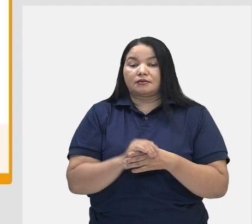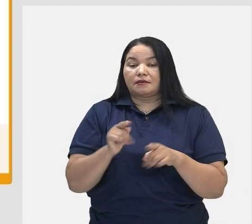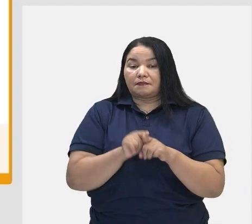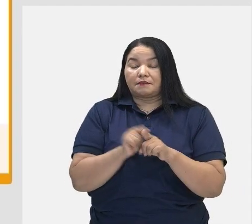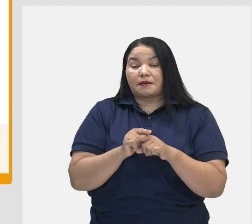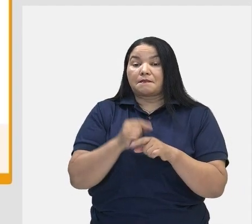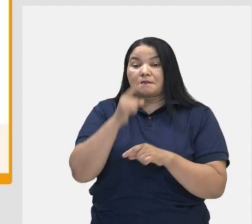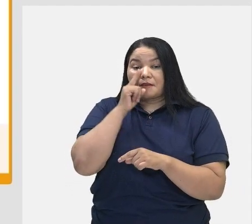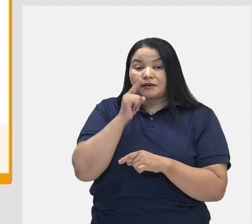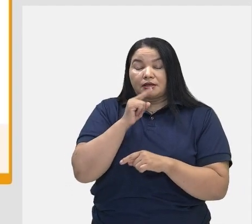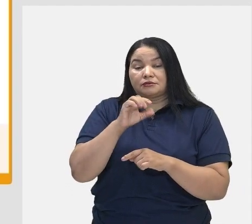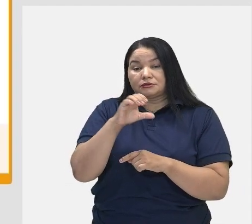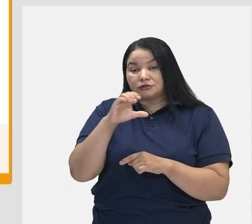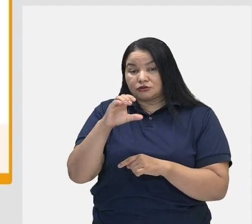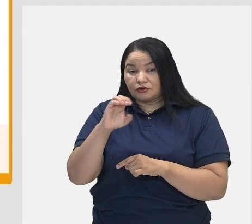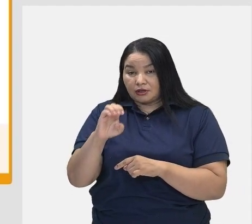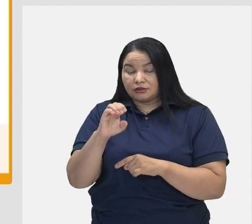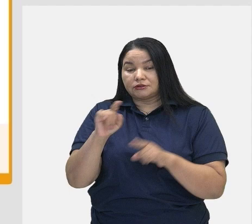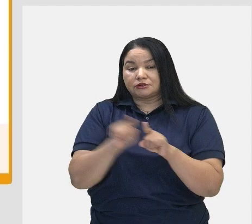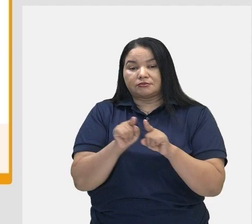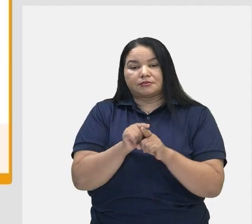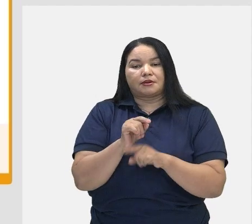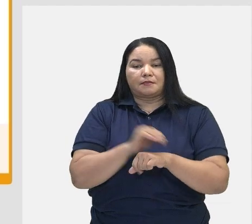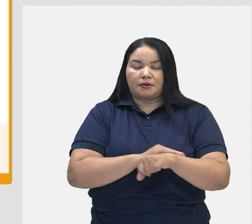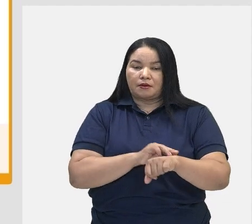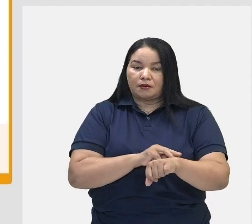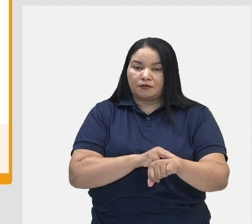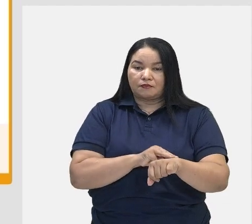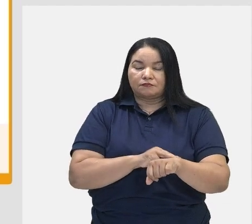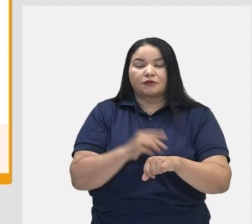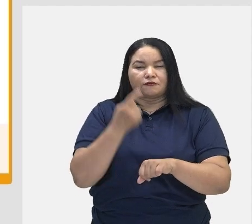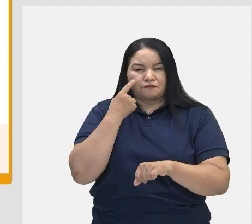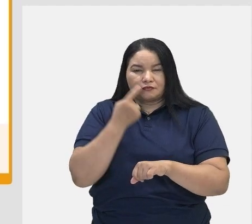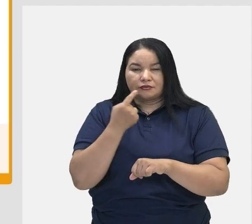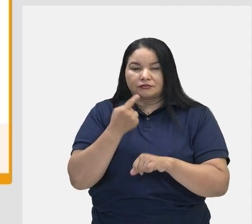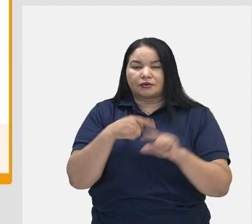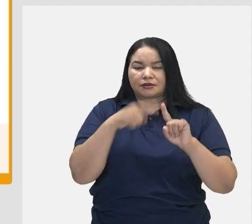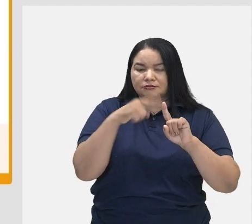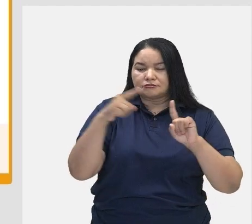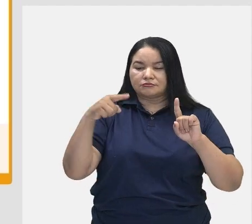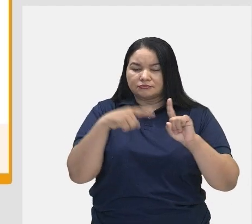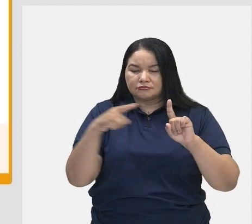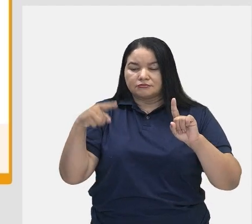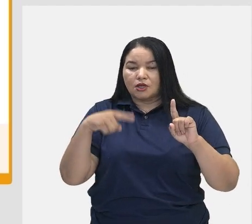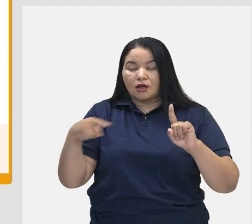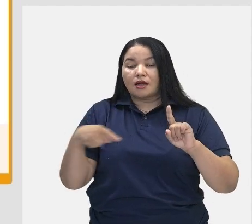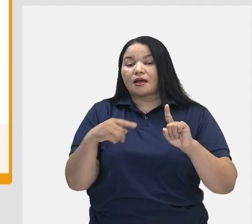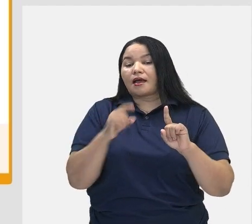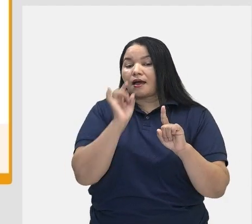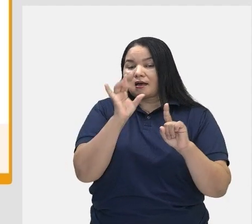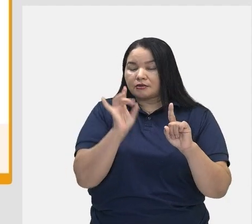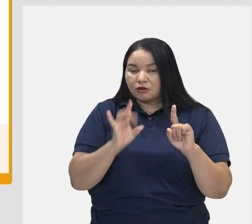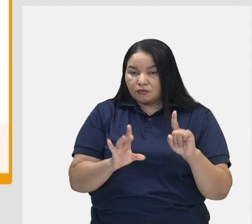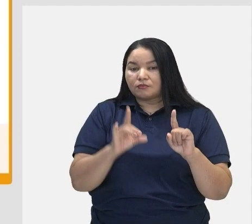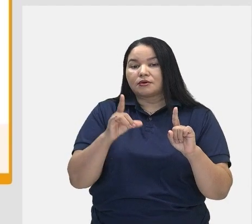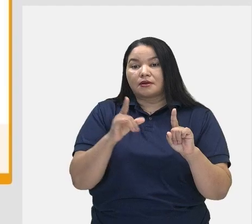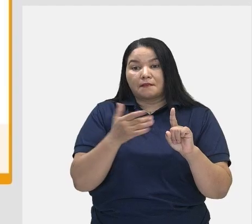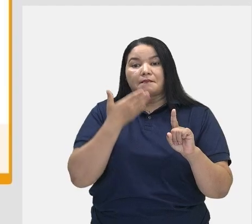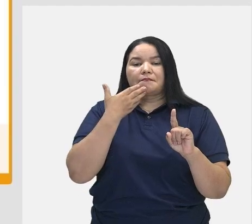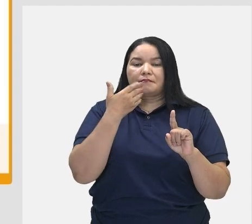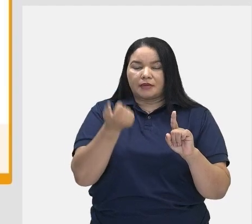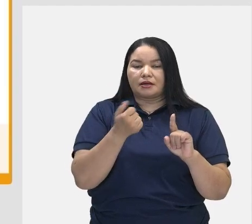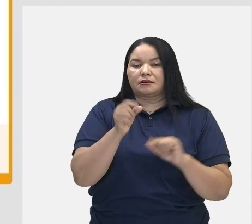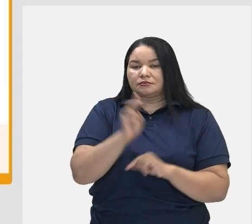e o centro-oeste marrom. Então, é visível aí para a gente fazer essa comparação. Então, o gráfico de linhas é o mais